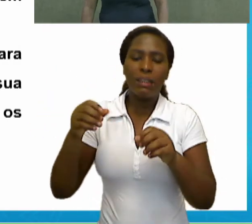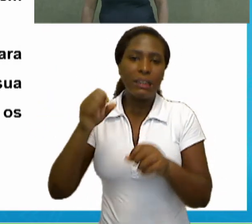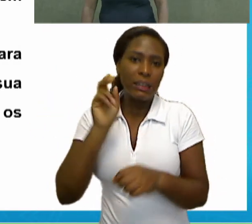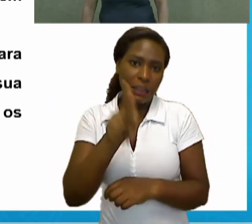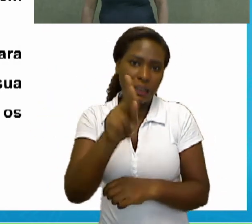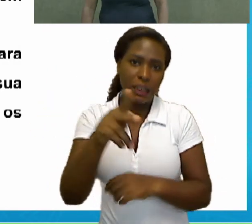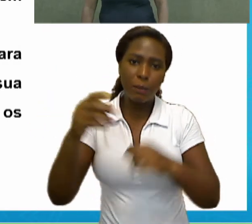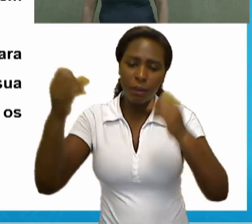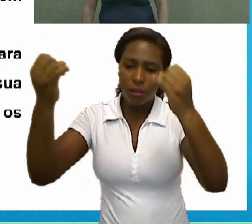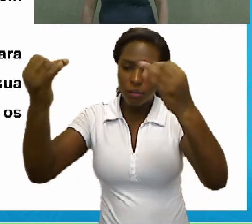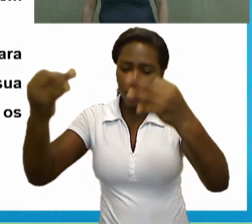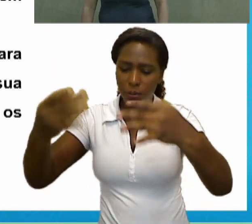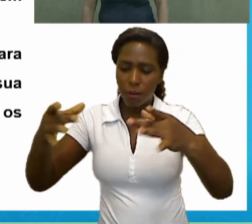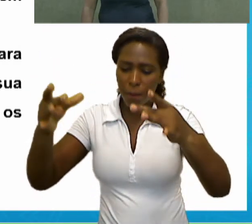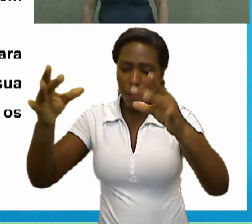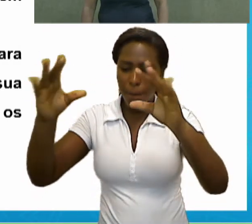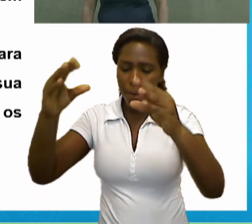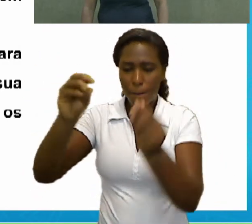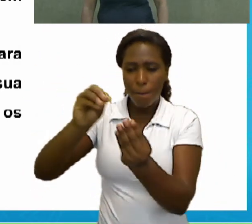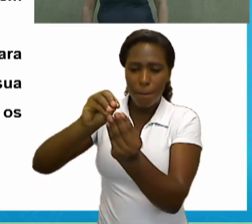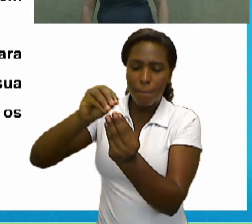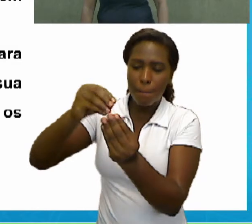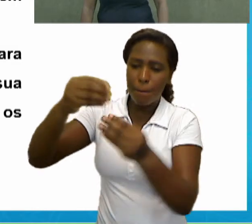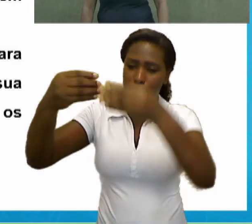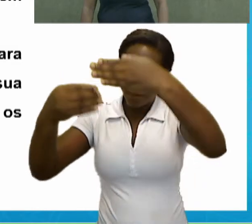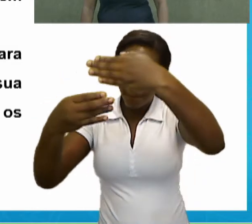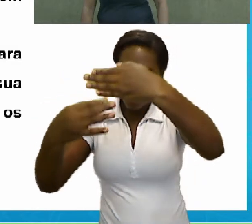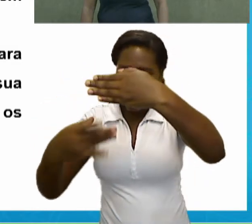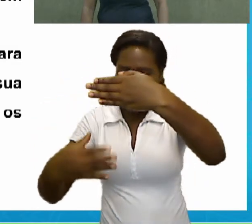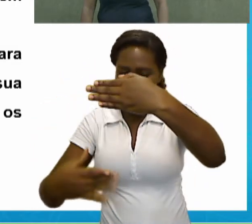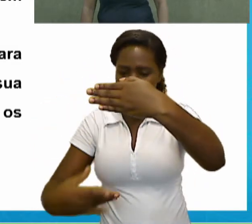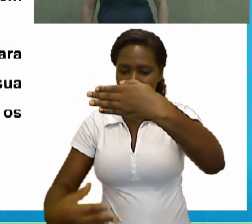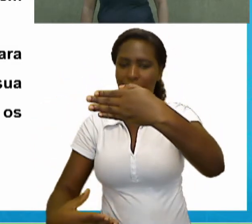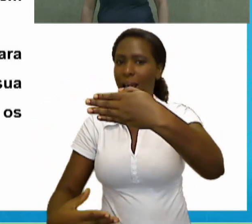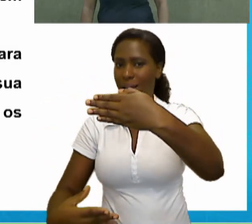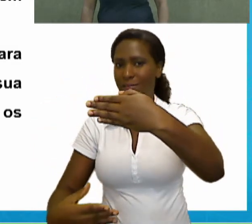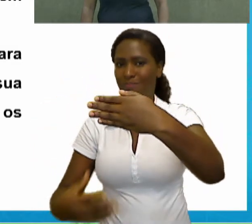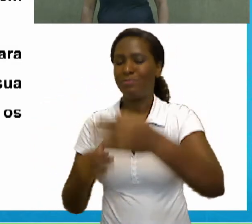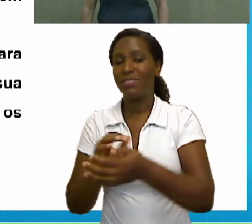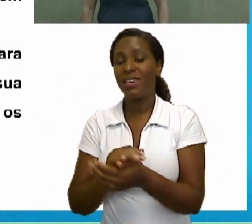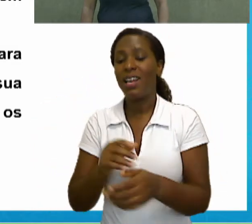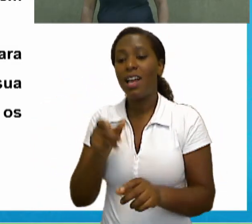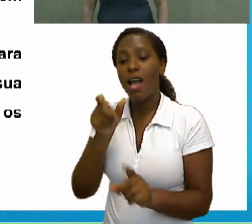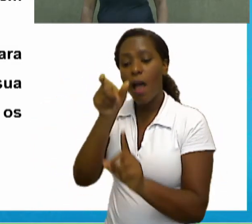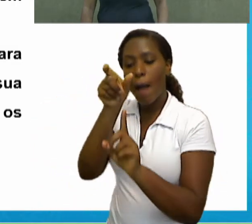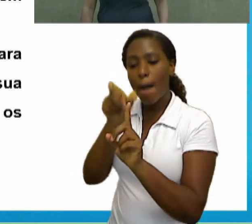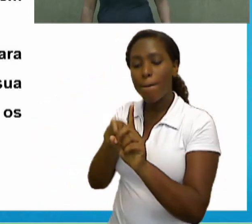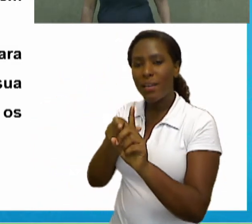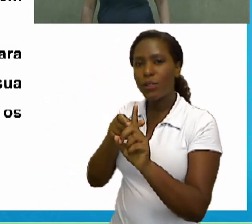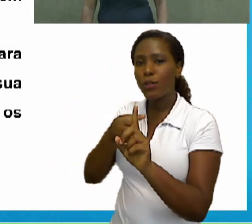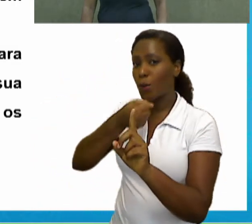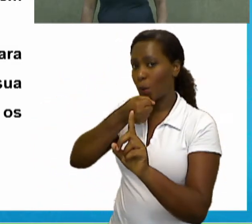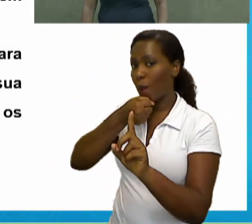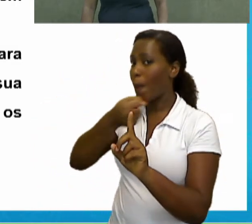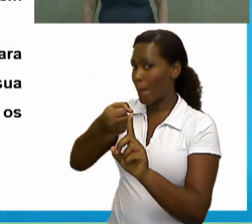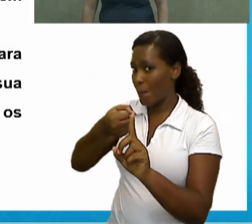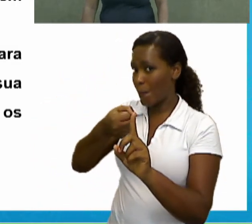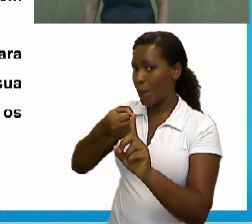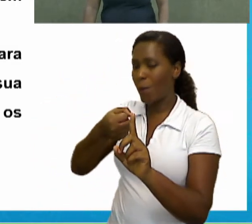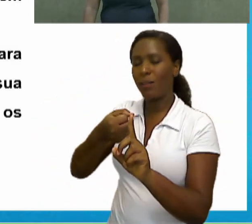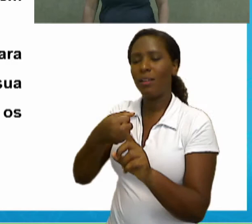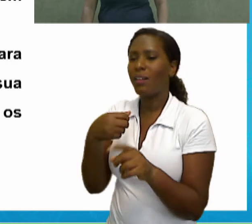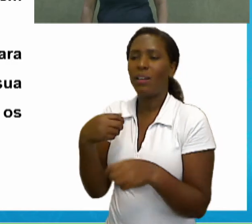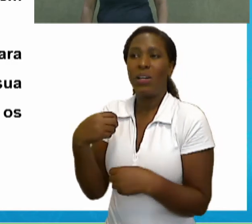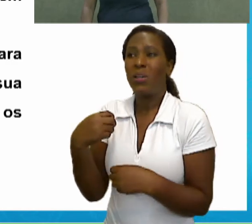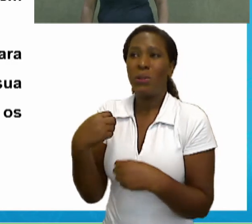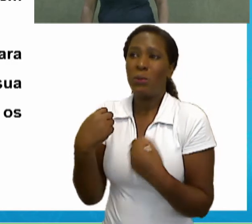e detalhada. E o repórter não deve ter pressa em responder todas as perguntas do